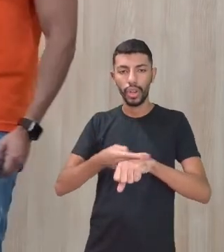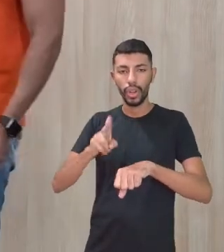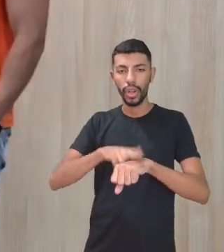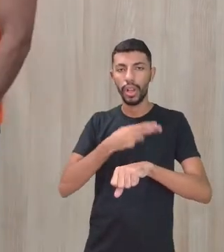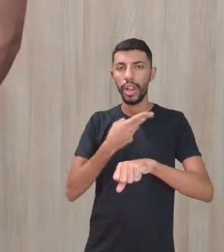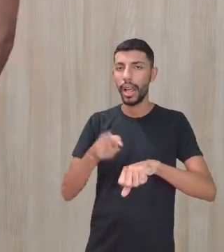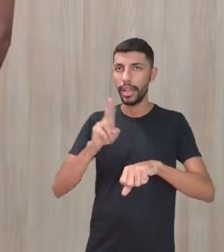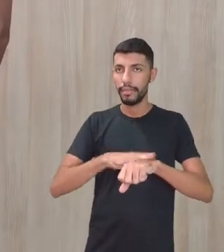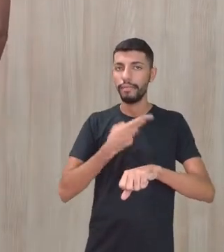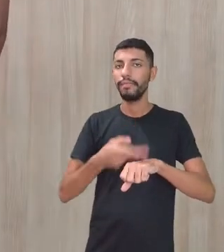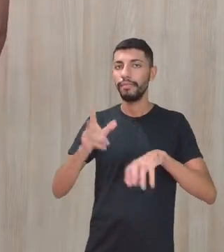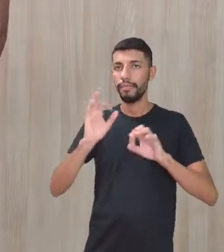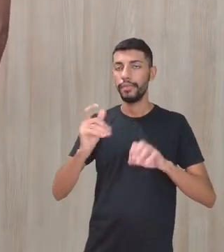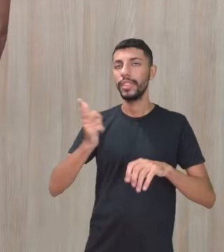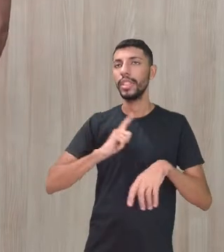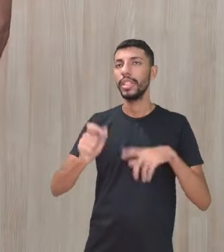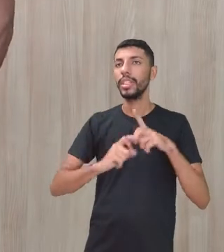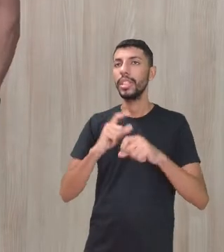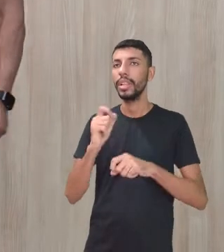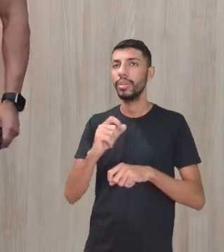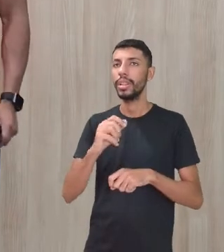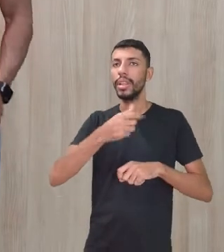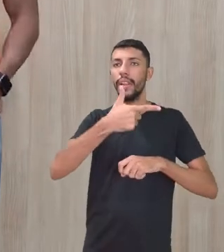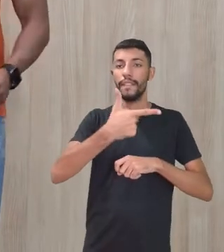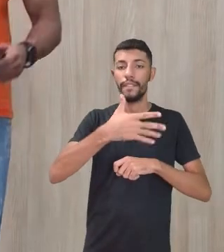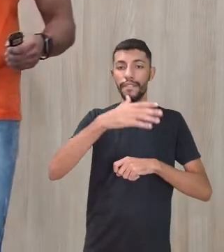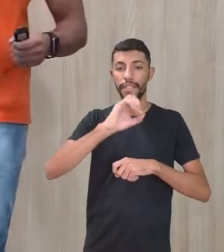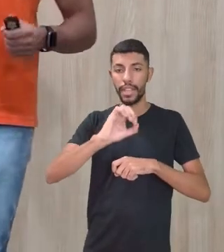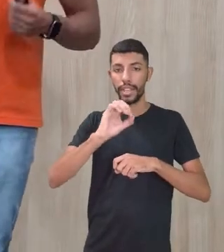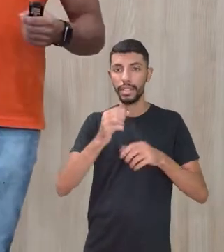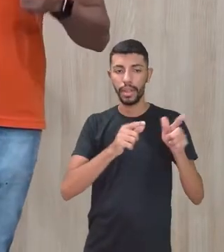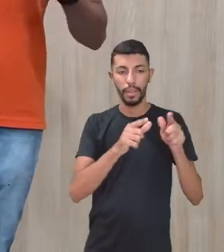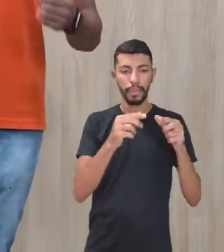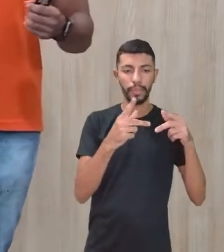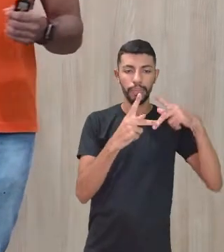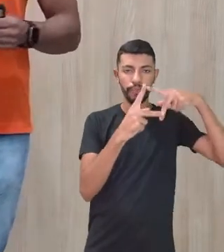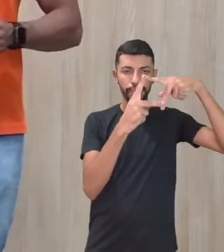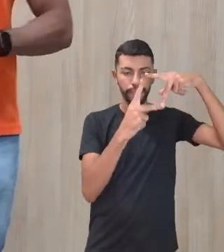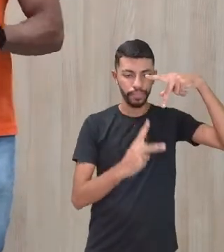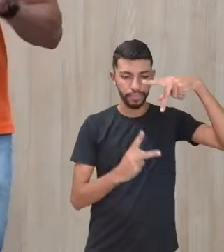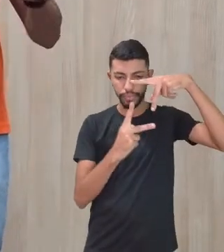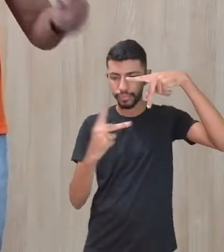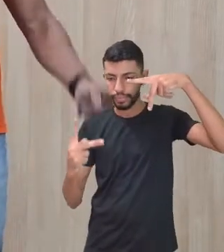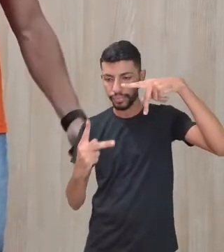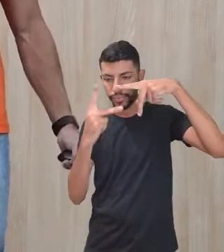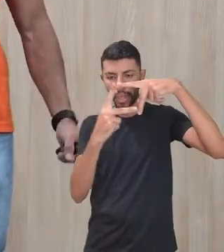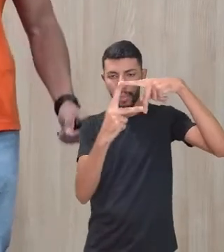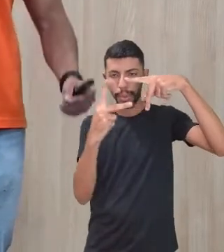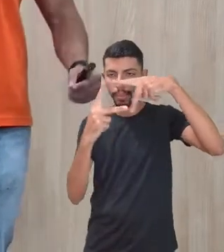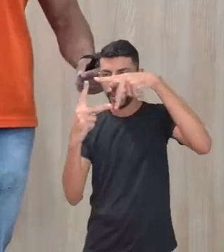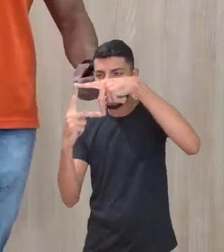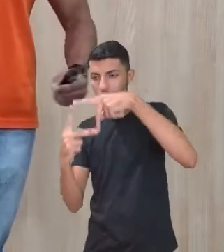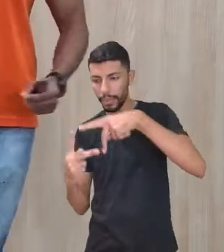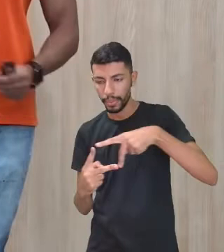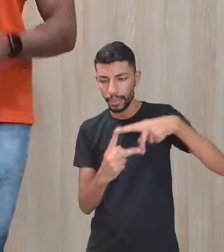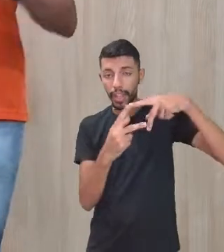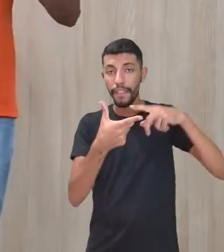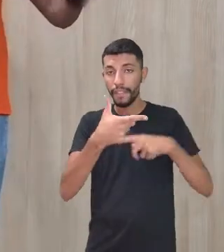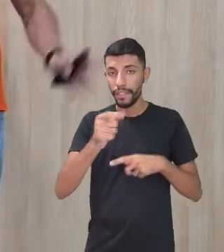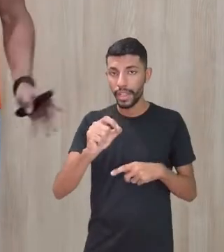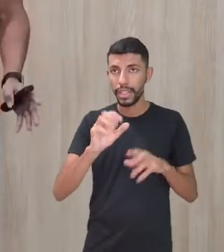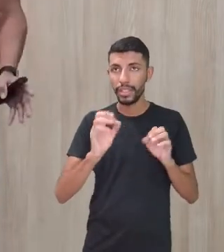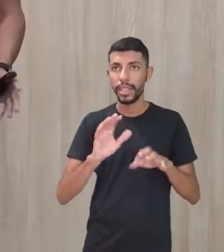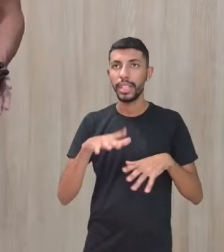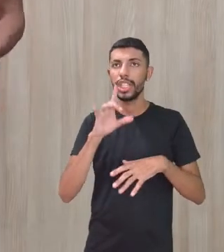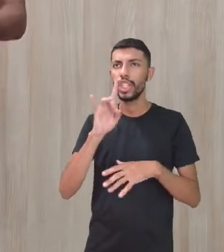ela continha aí 20 pedaços. E aí eu mostrei para vocês que apenas com essa informação eu consigo fazer